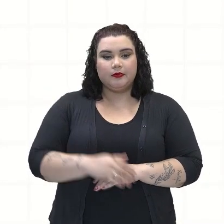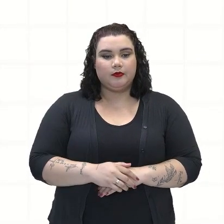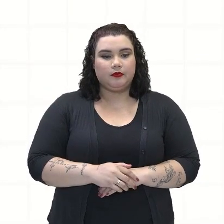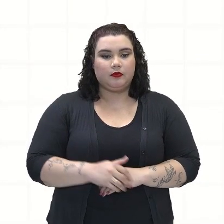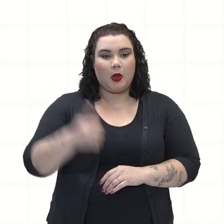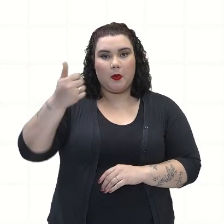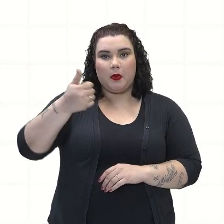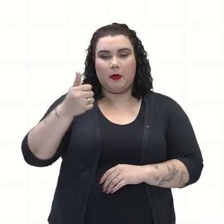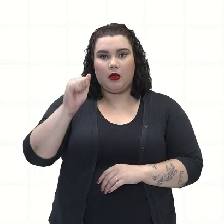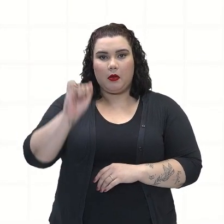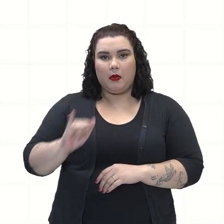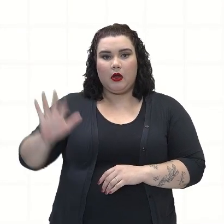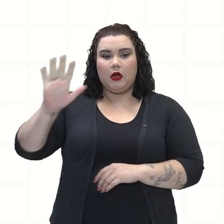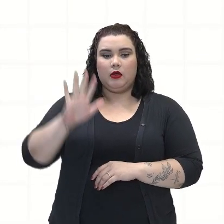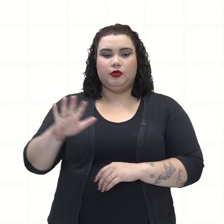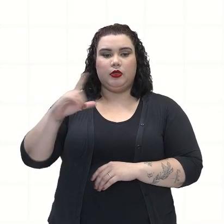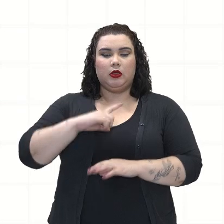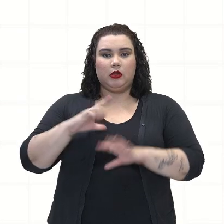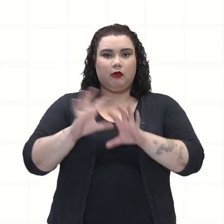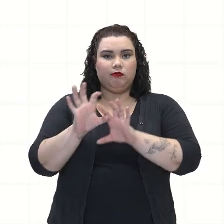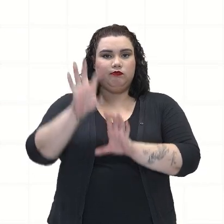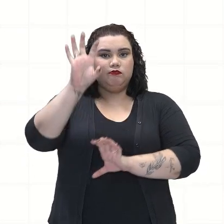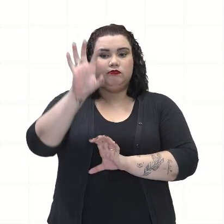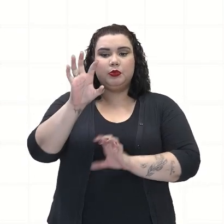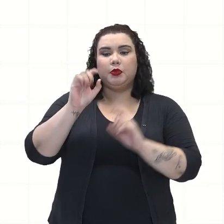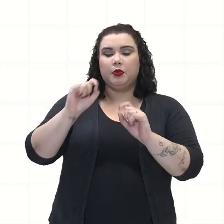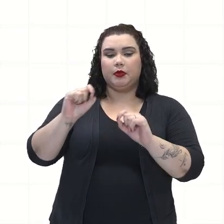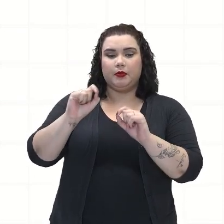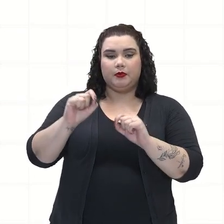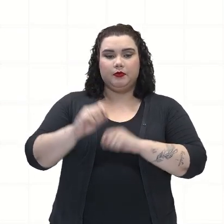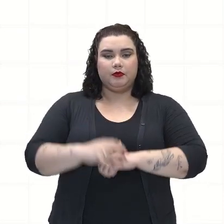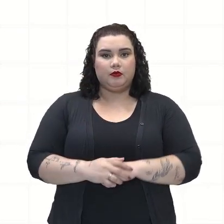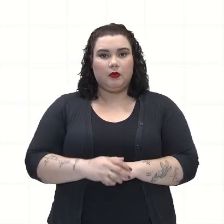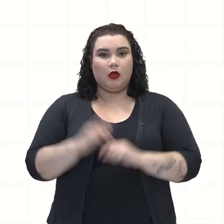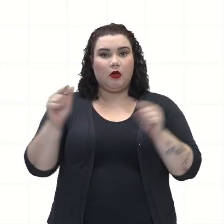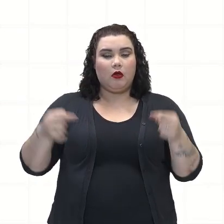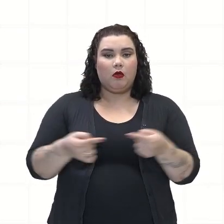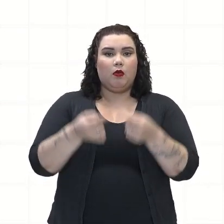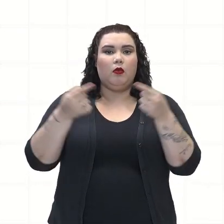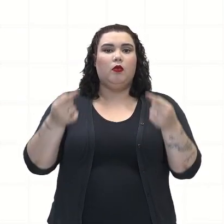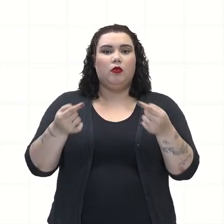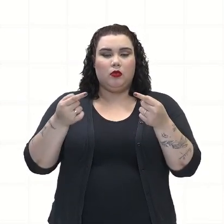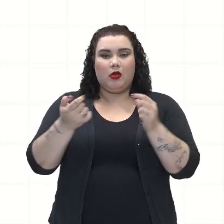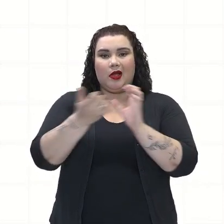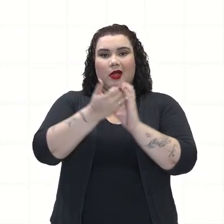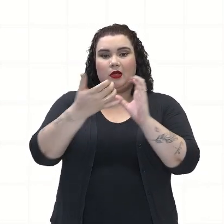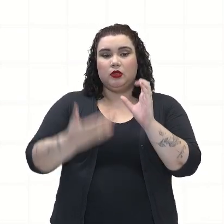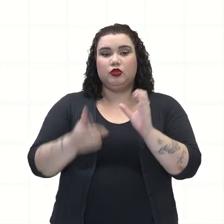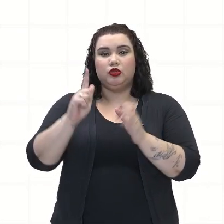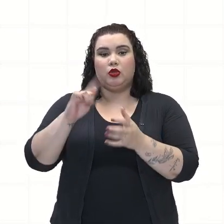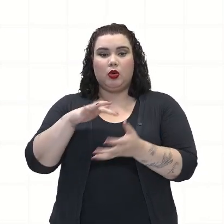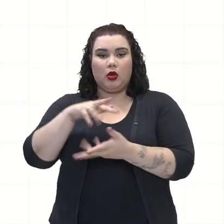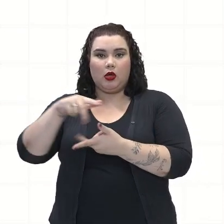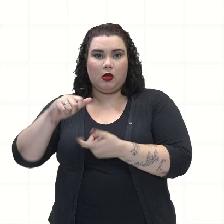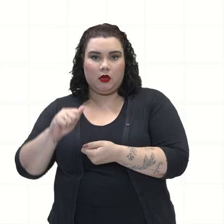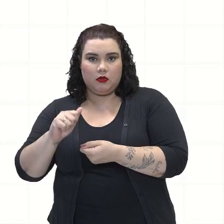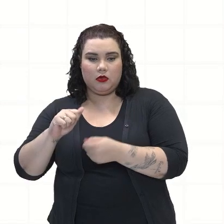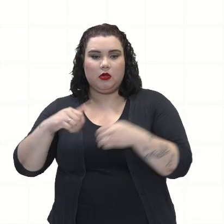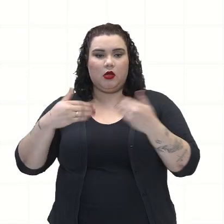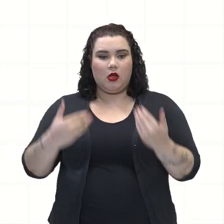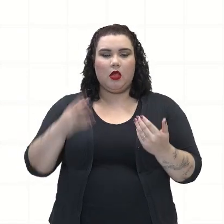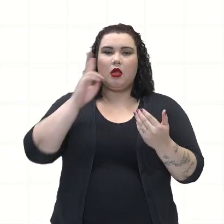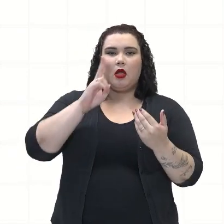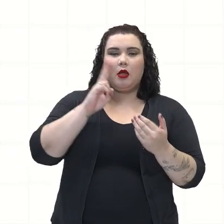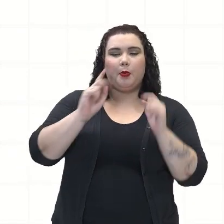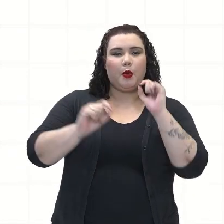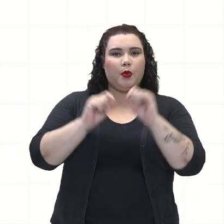primeiro mapinha divide o continente americano de acordo com os critérios geográficos, basicamente os pontos